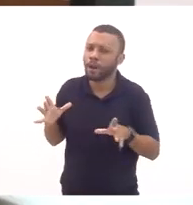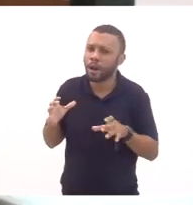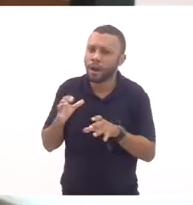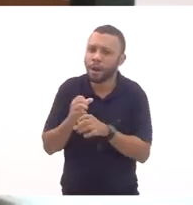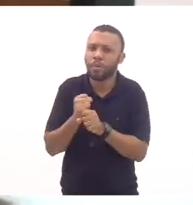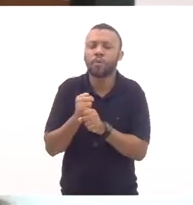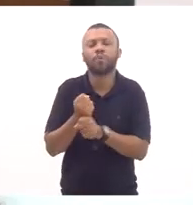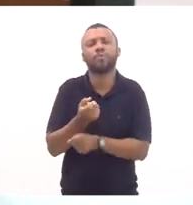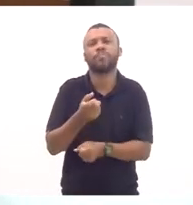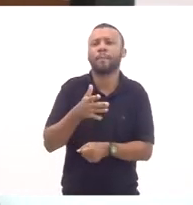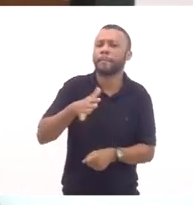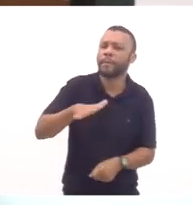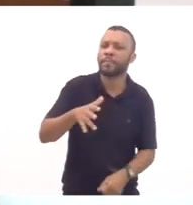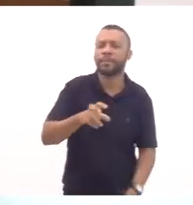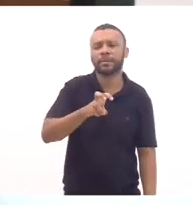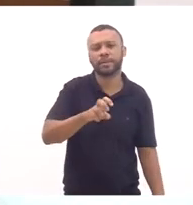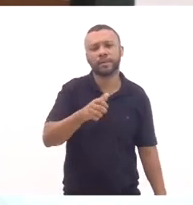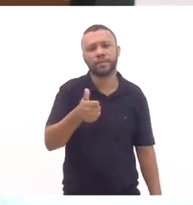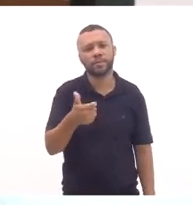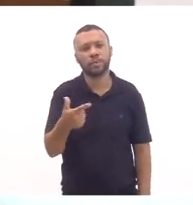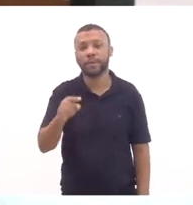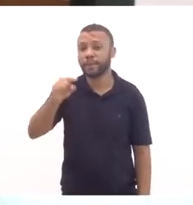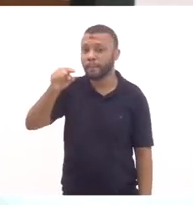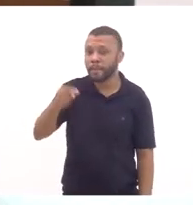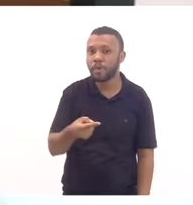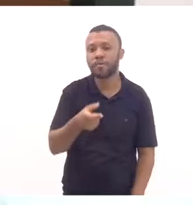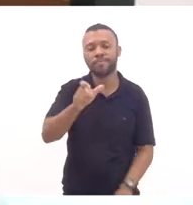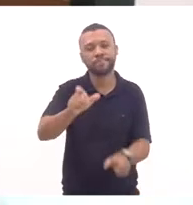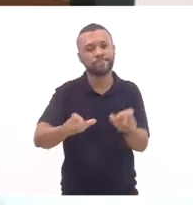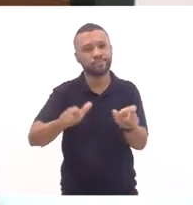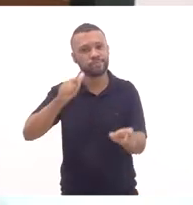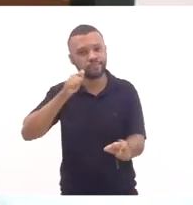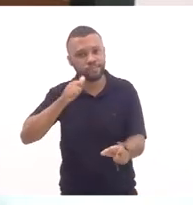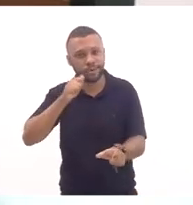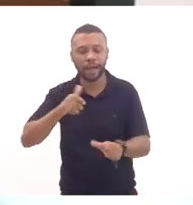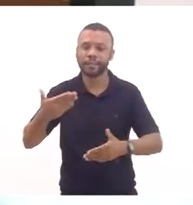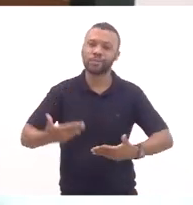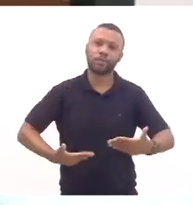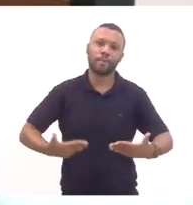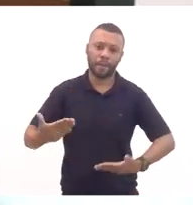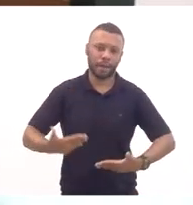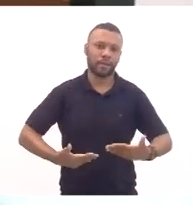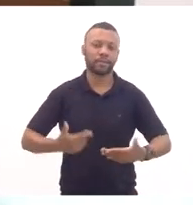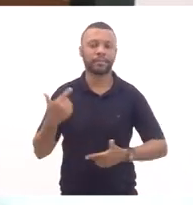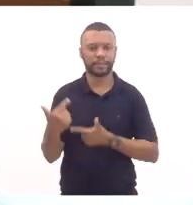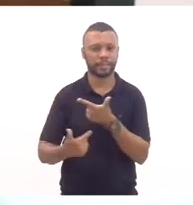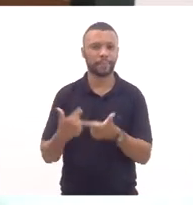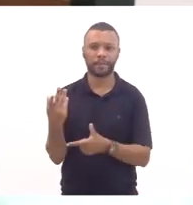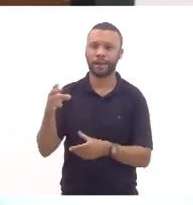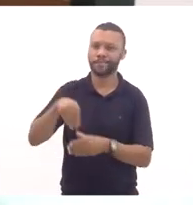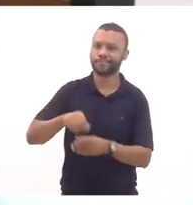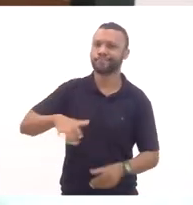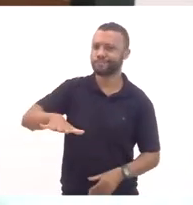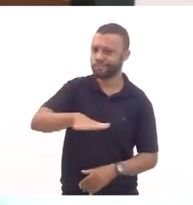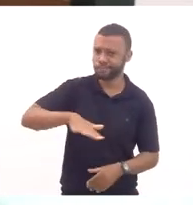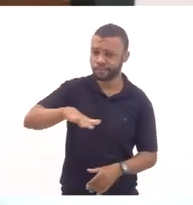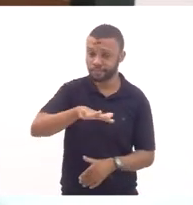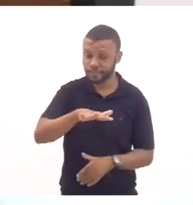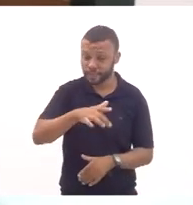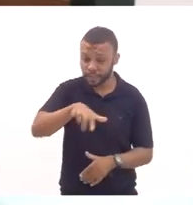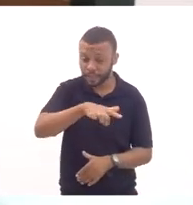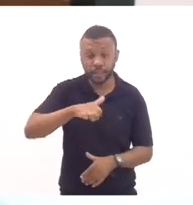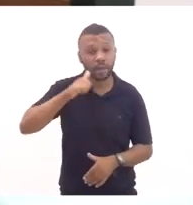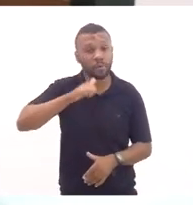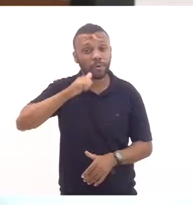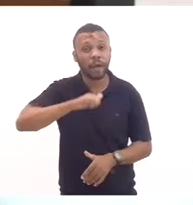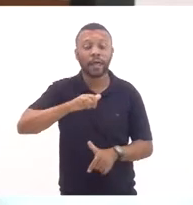de 512 mil mulheres trabalhadoras domésticas. Dentre essas mulheres,